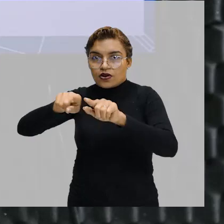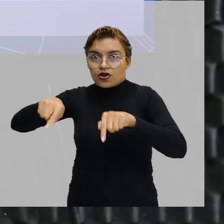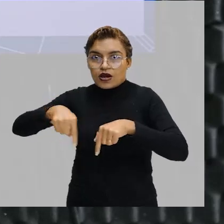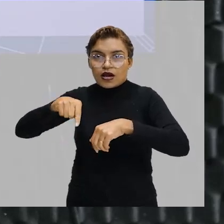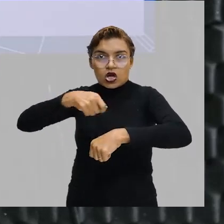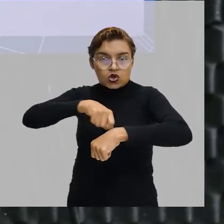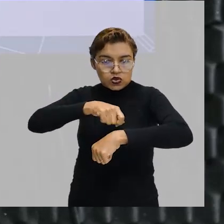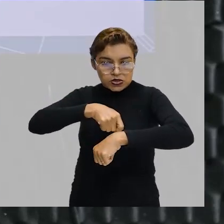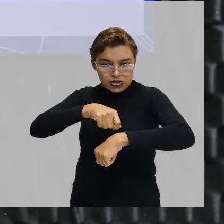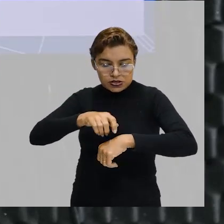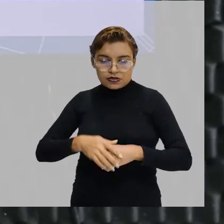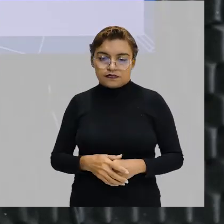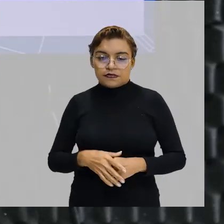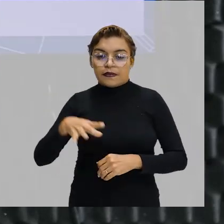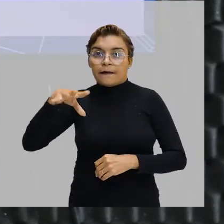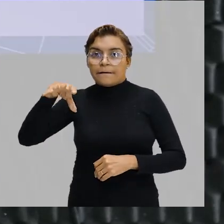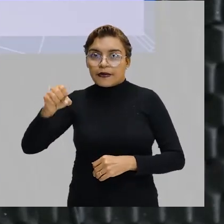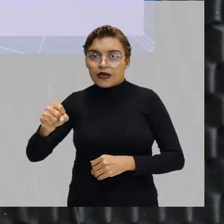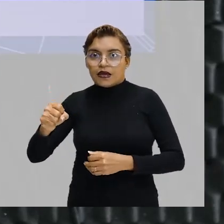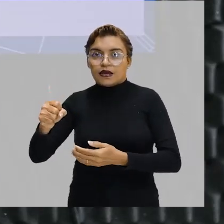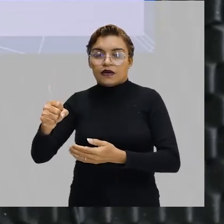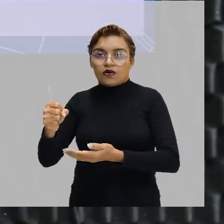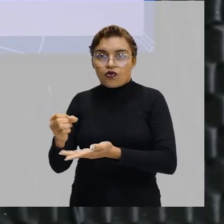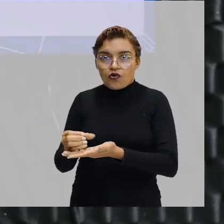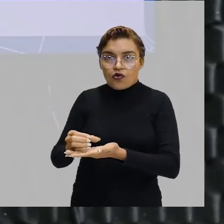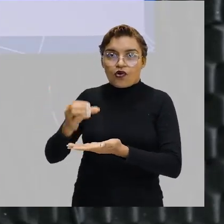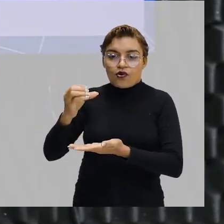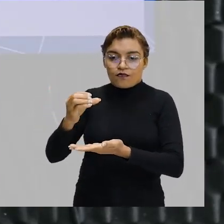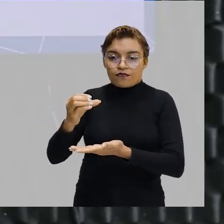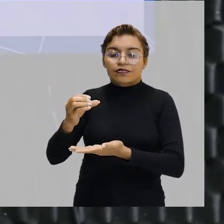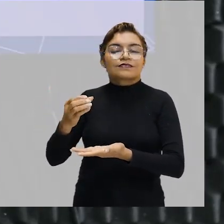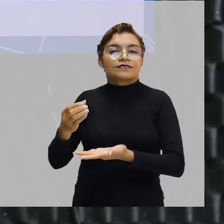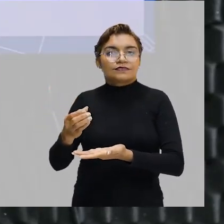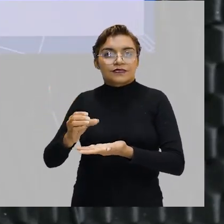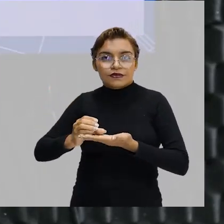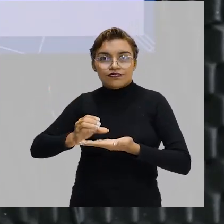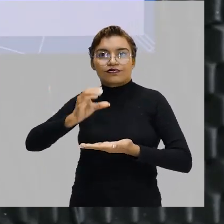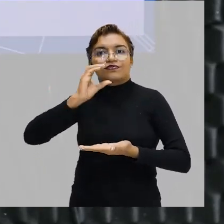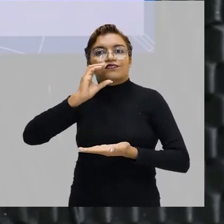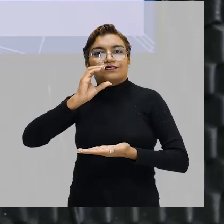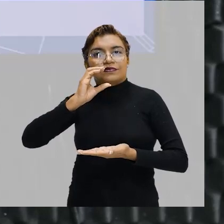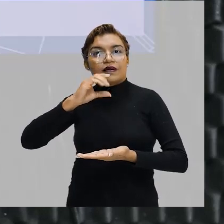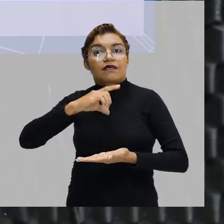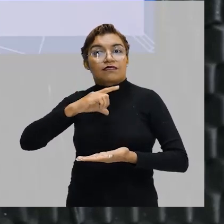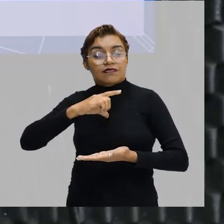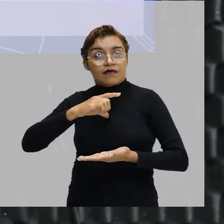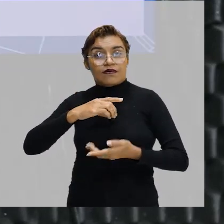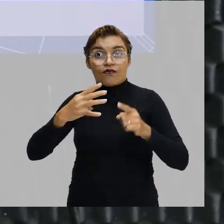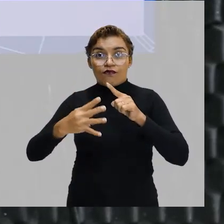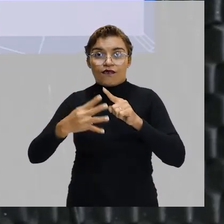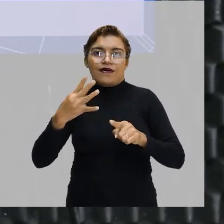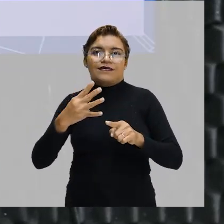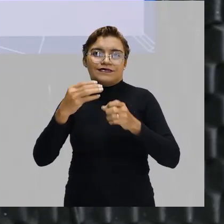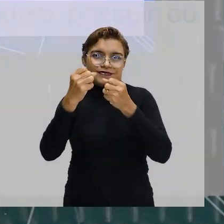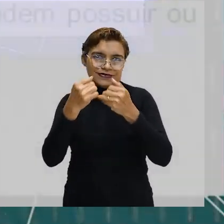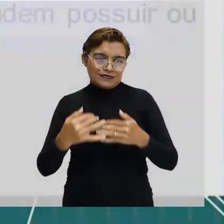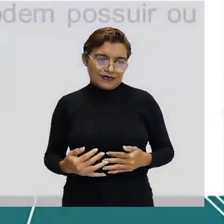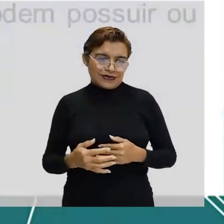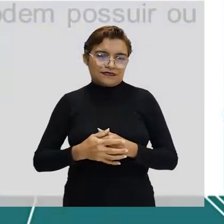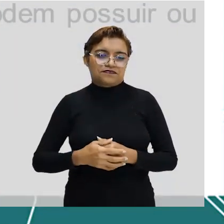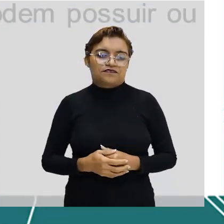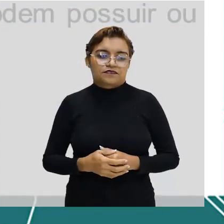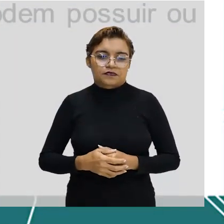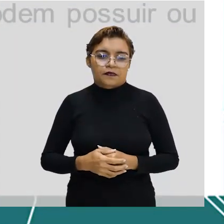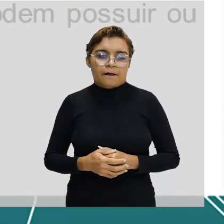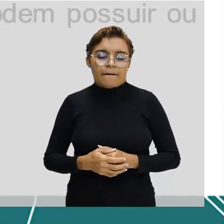sentido, né? Uma sequência, tá bom? Então, ter um sentido é diferente de dependência sintática. Orações